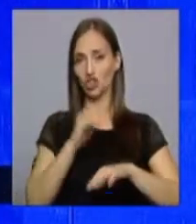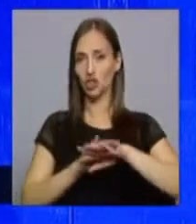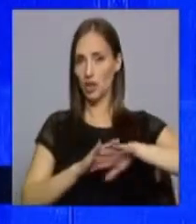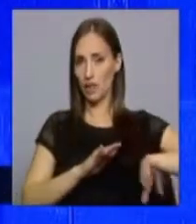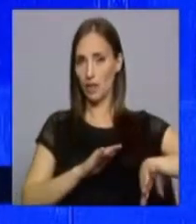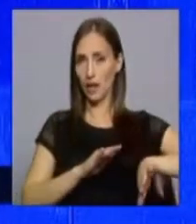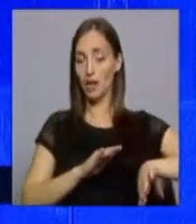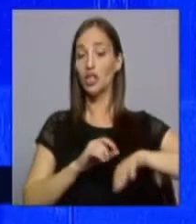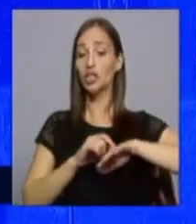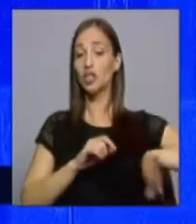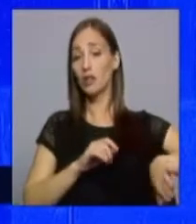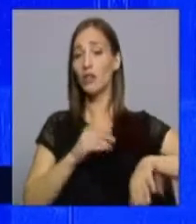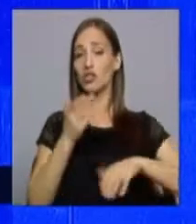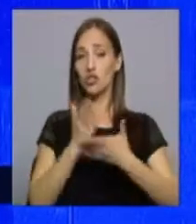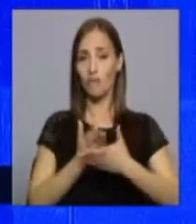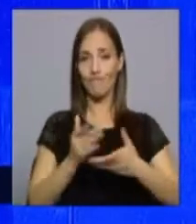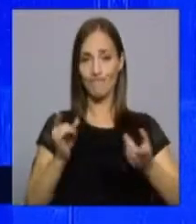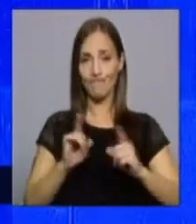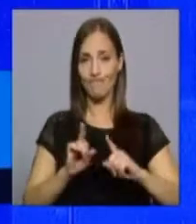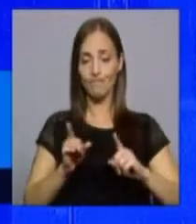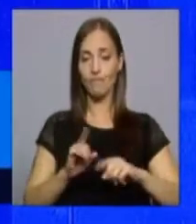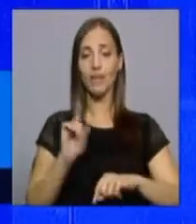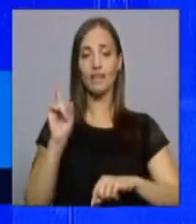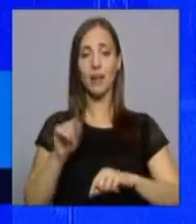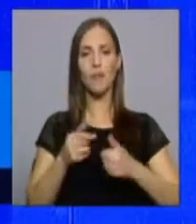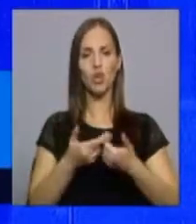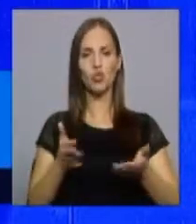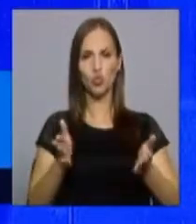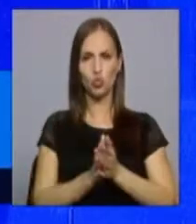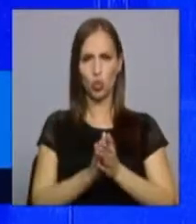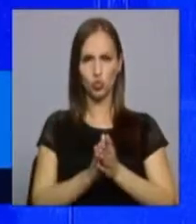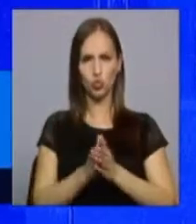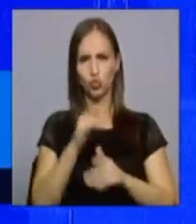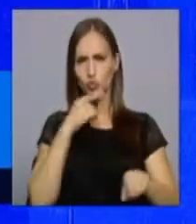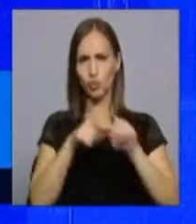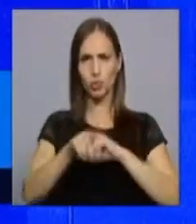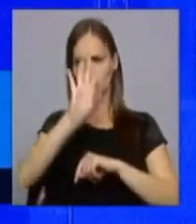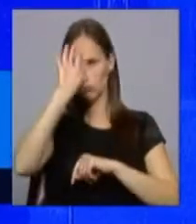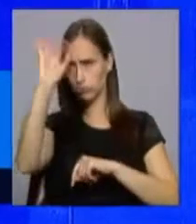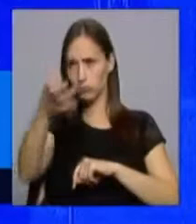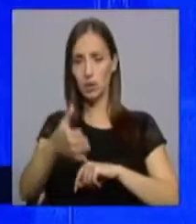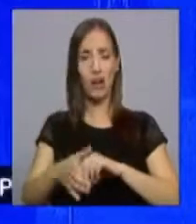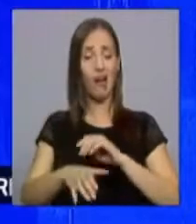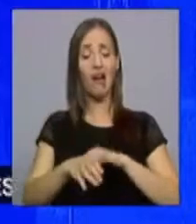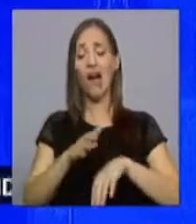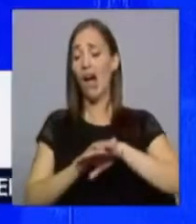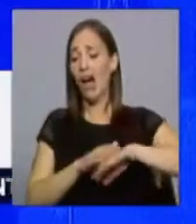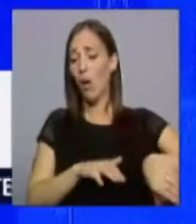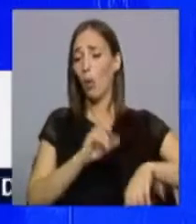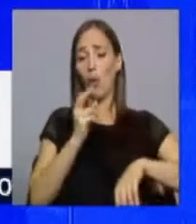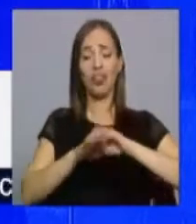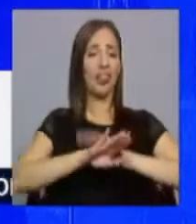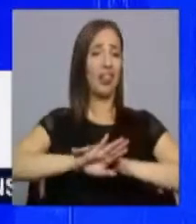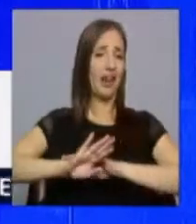apenas a esquerda. Serão também todos os extremismos. Sejam eles à esquerda, estejam eles à direita